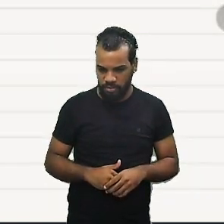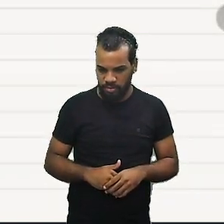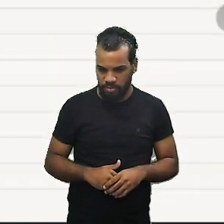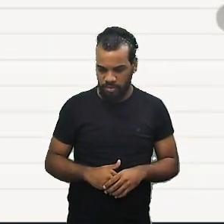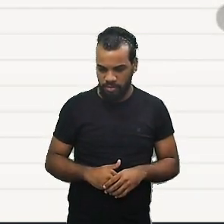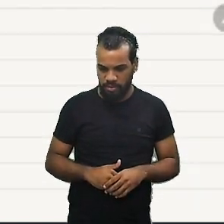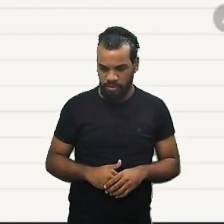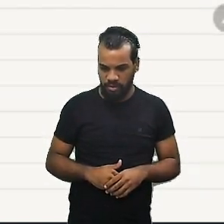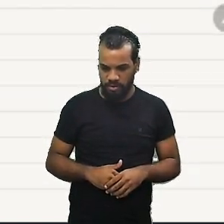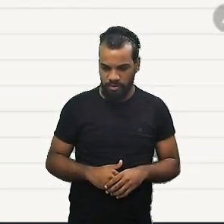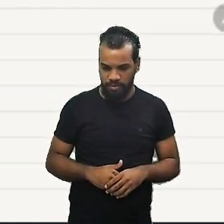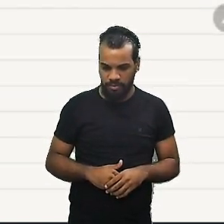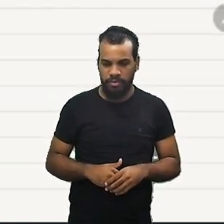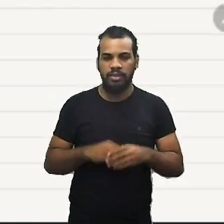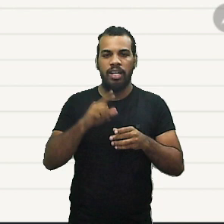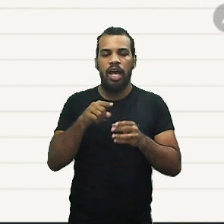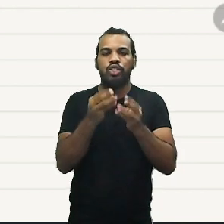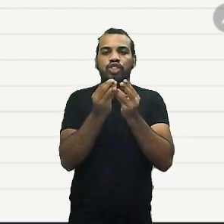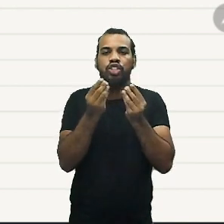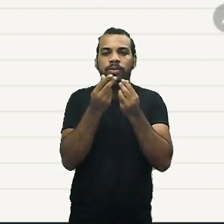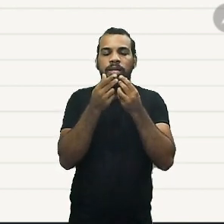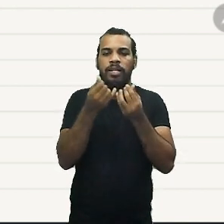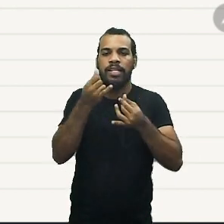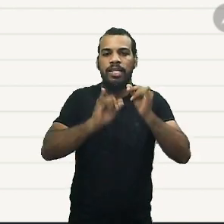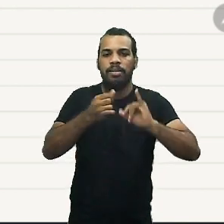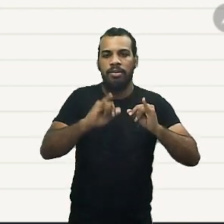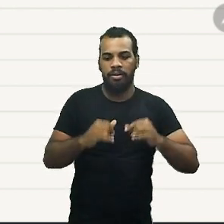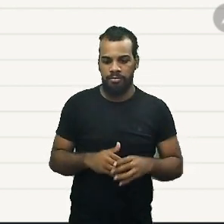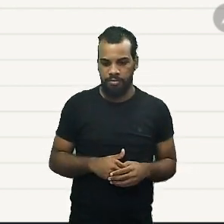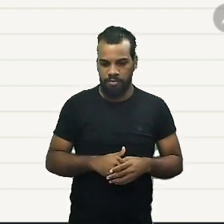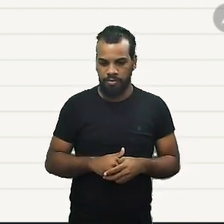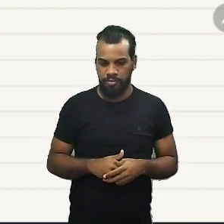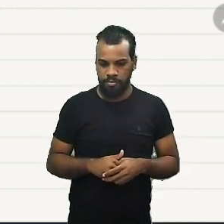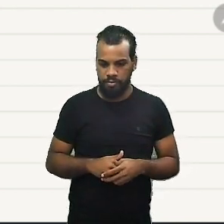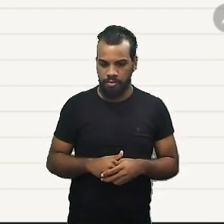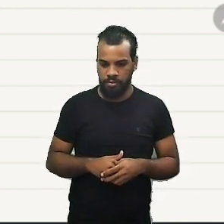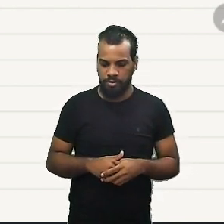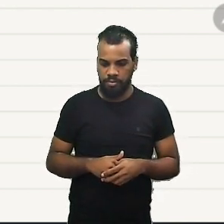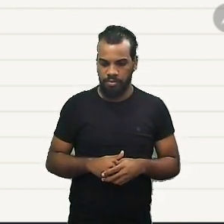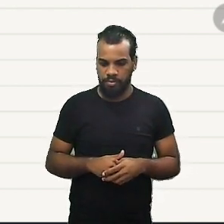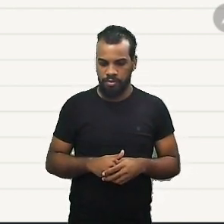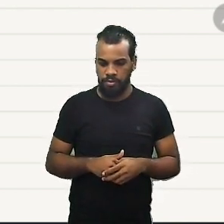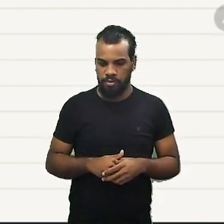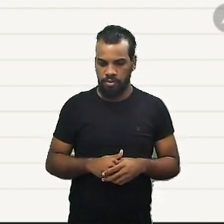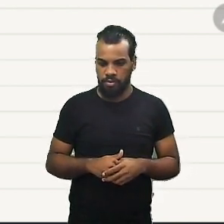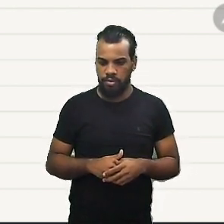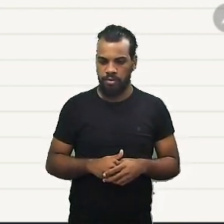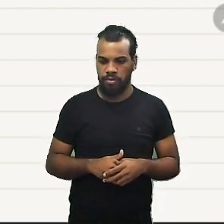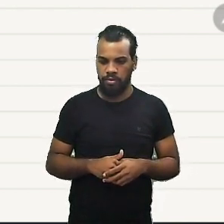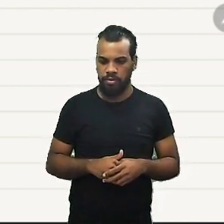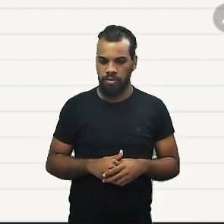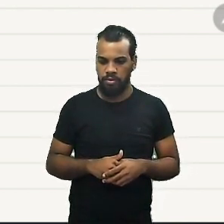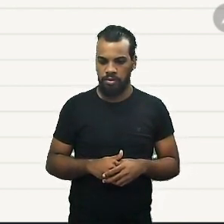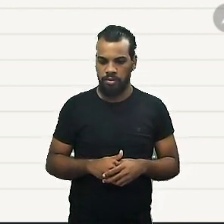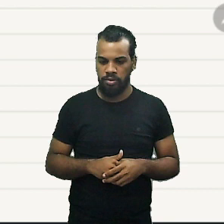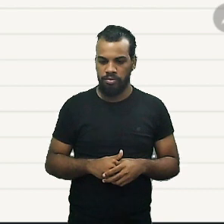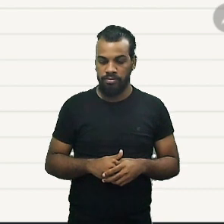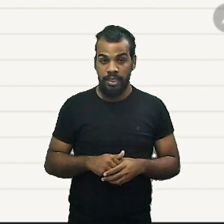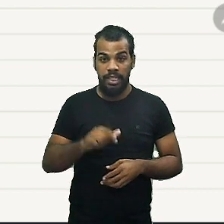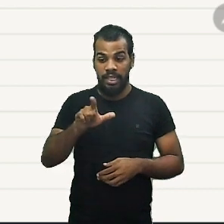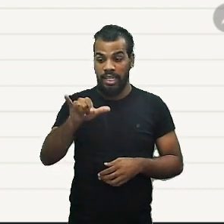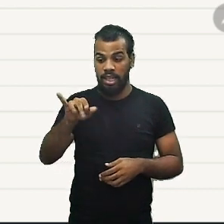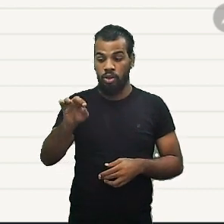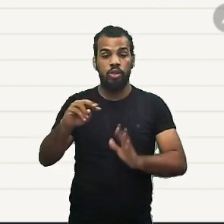substância química. Você vai usar a energia de substância química. Esse infixo aqui, lito, vem